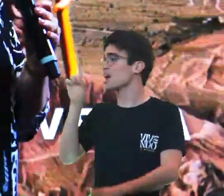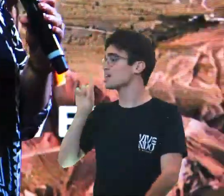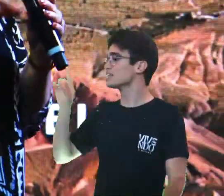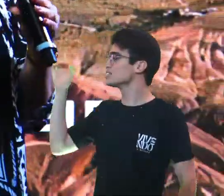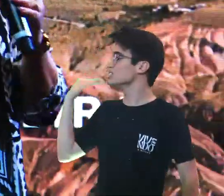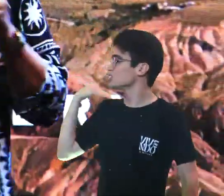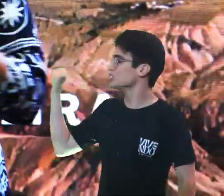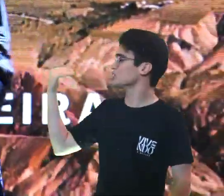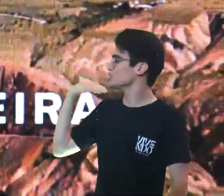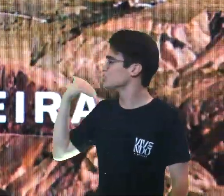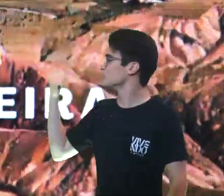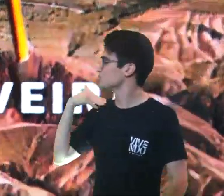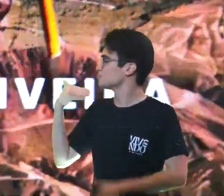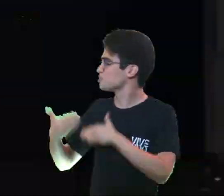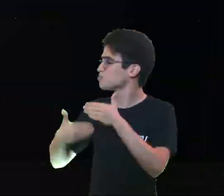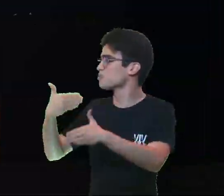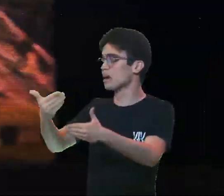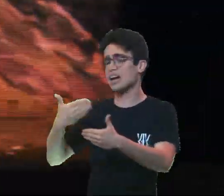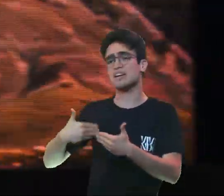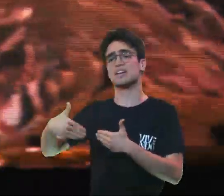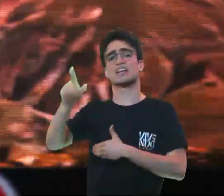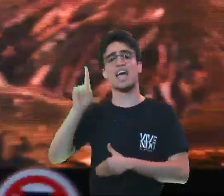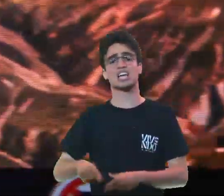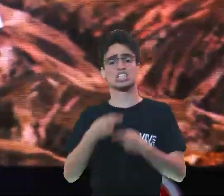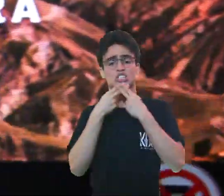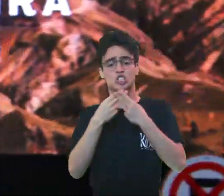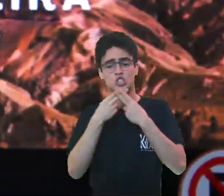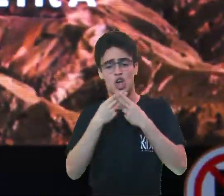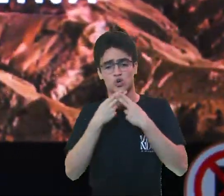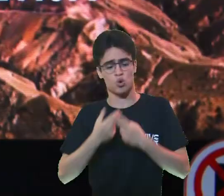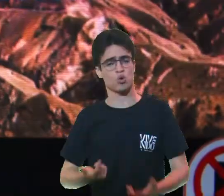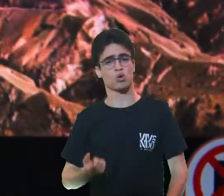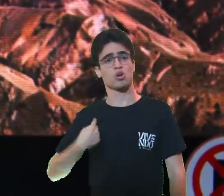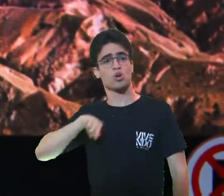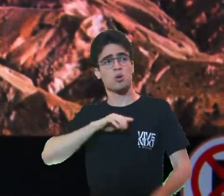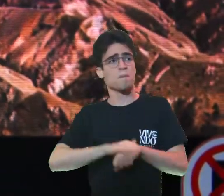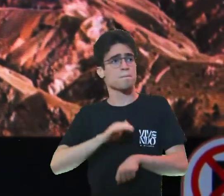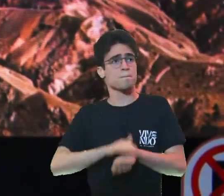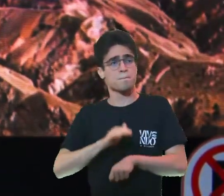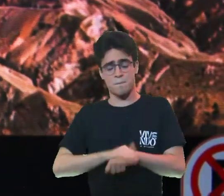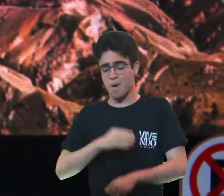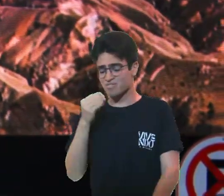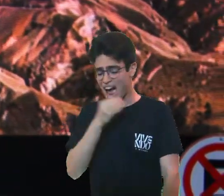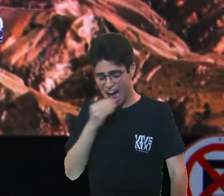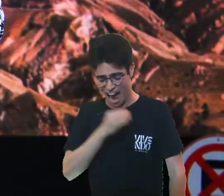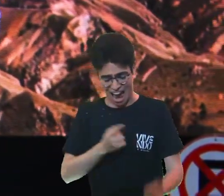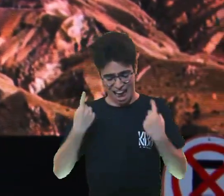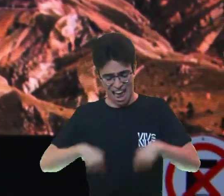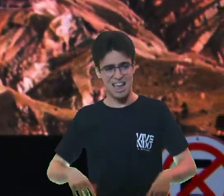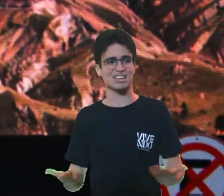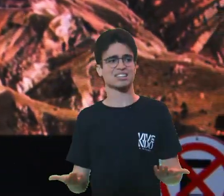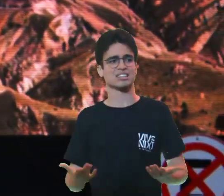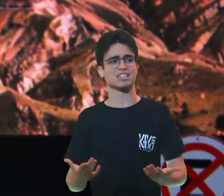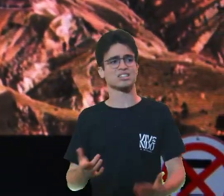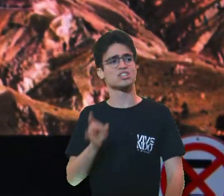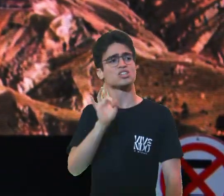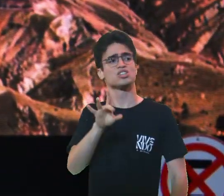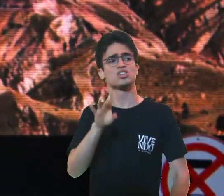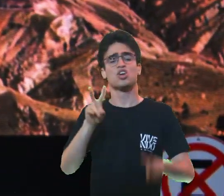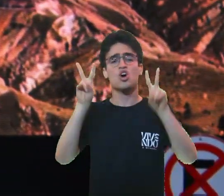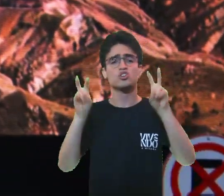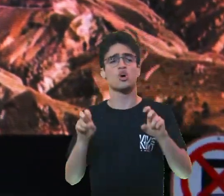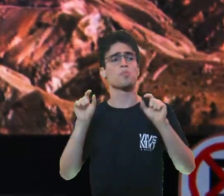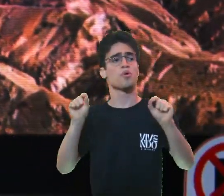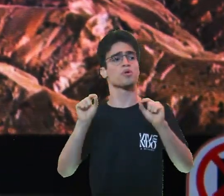chamar para uma vida de jejum, de uma fraqueza voluntária, não só em favor